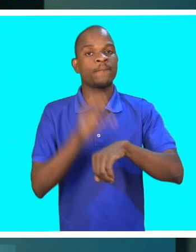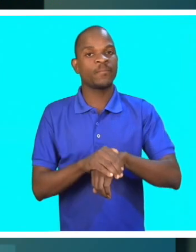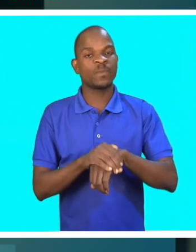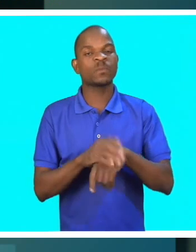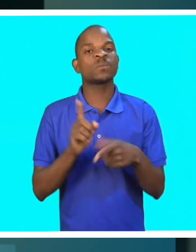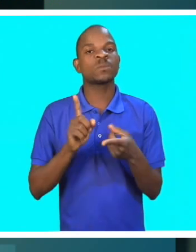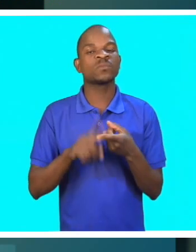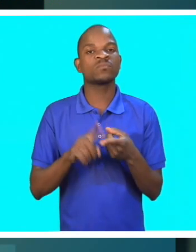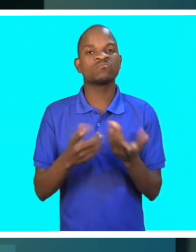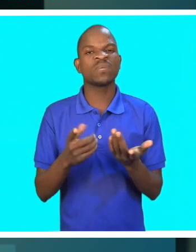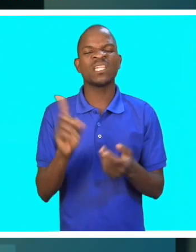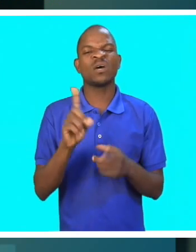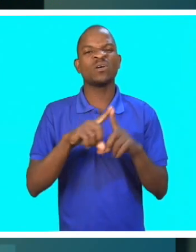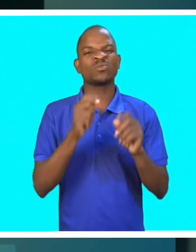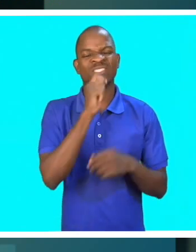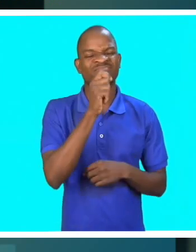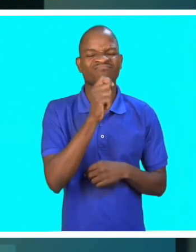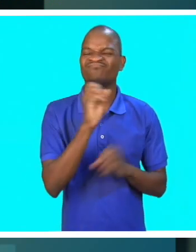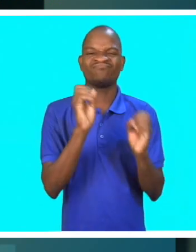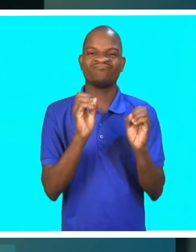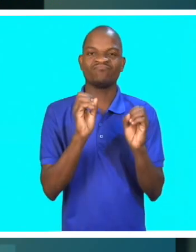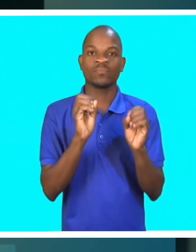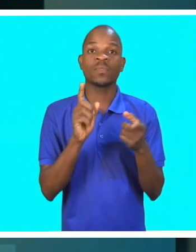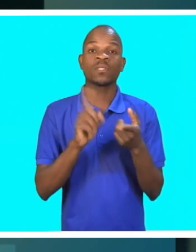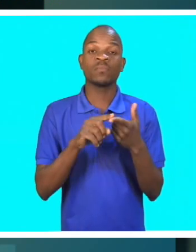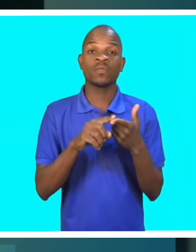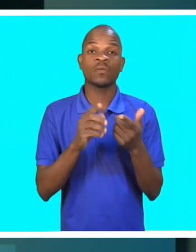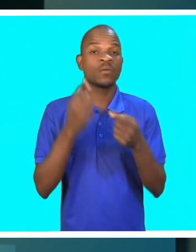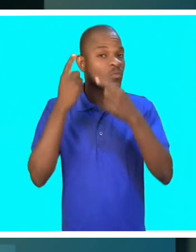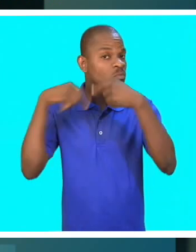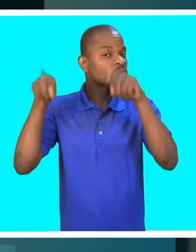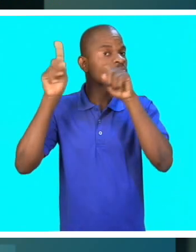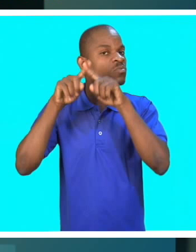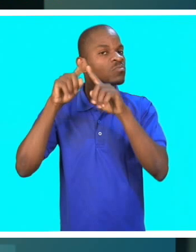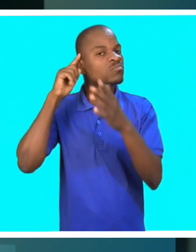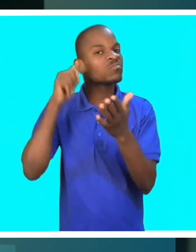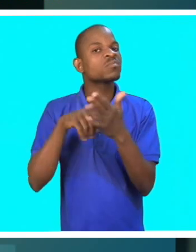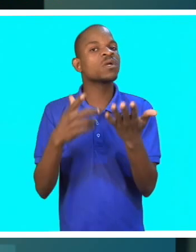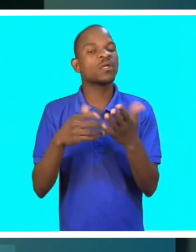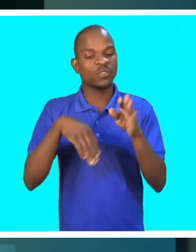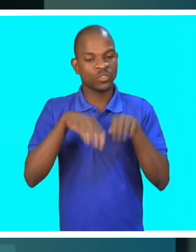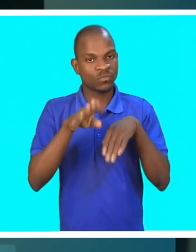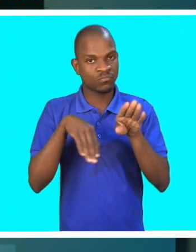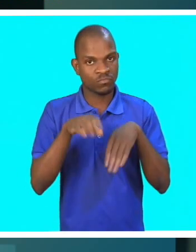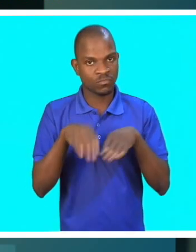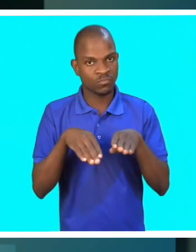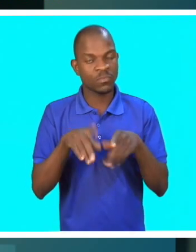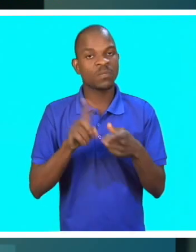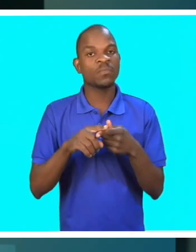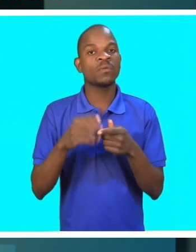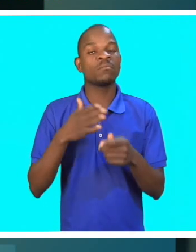de futebol e não jornalista. O meu sonho foi ser jogador de